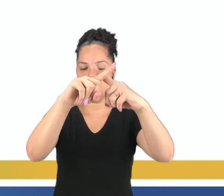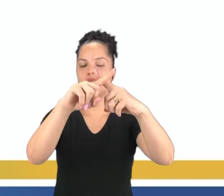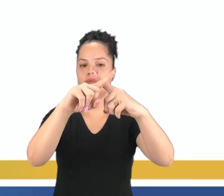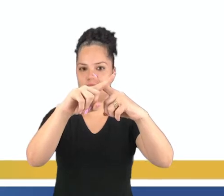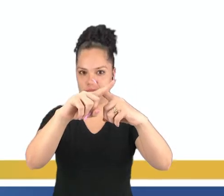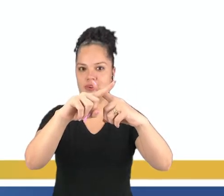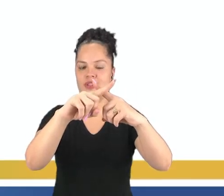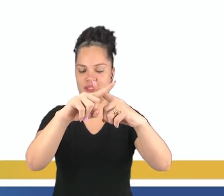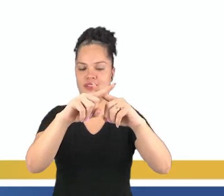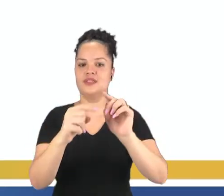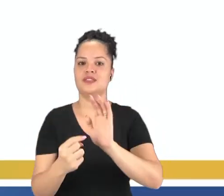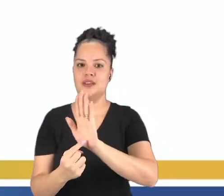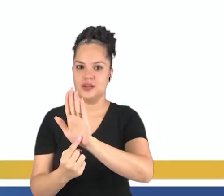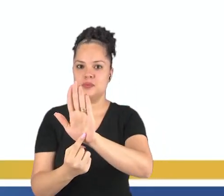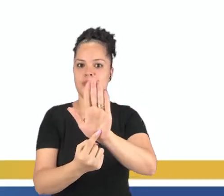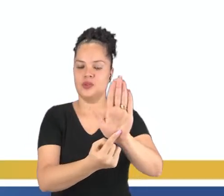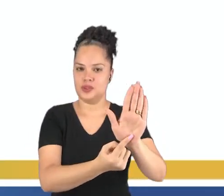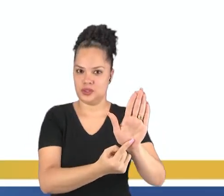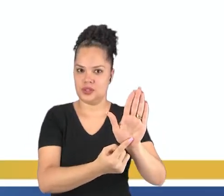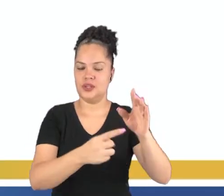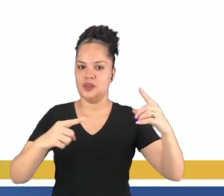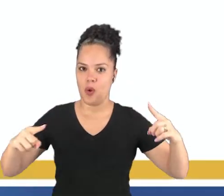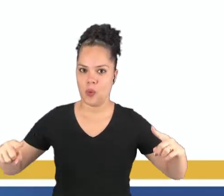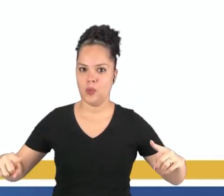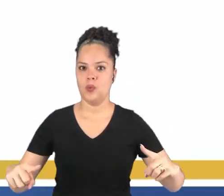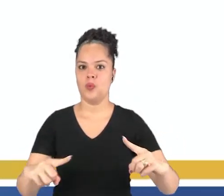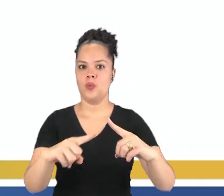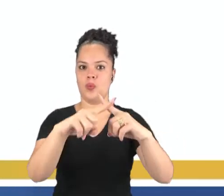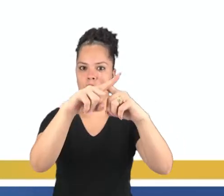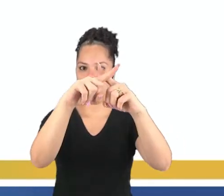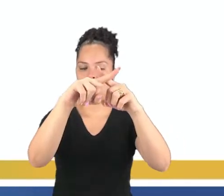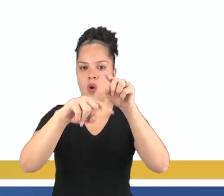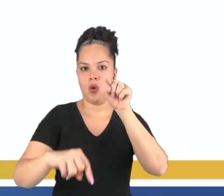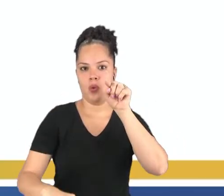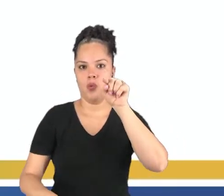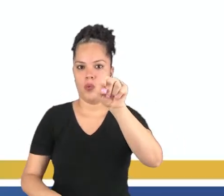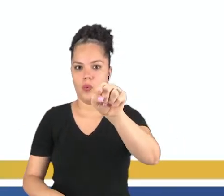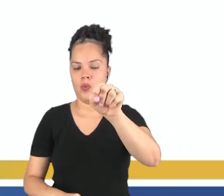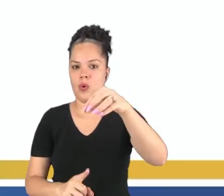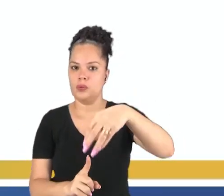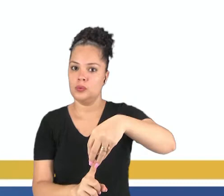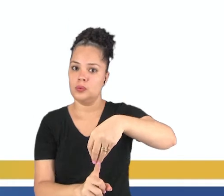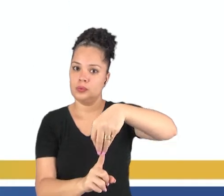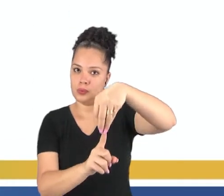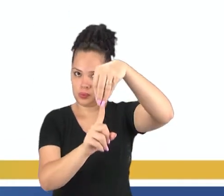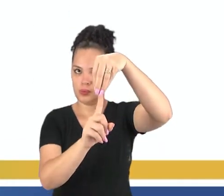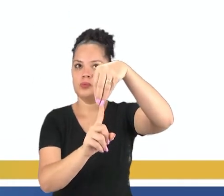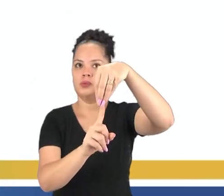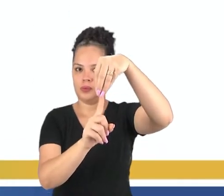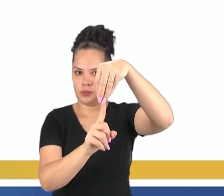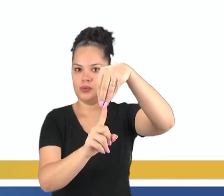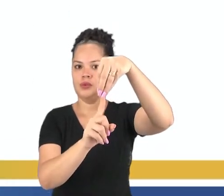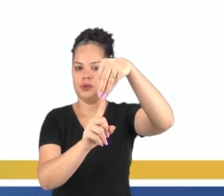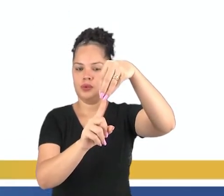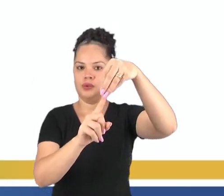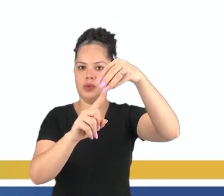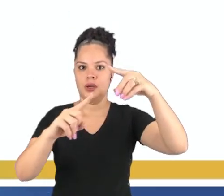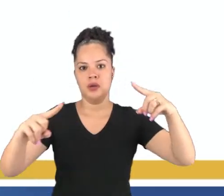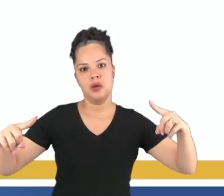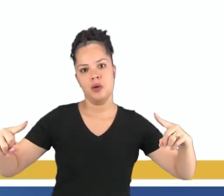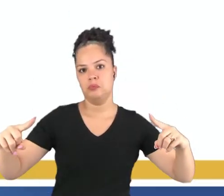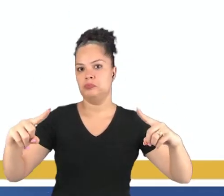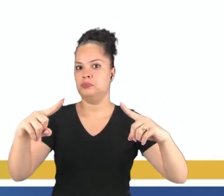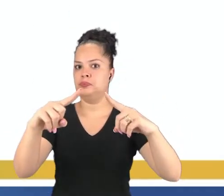né? Duas retas são concorrentes quando elas possuem apenas um ponto em comum, ou seja, elas vão se tocar